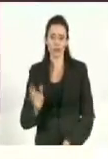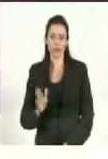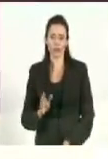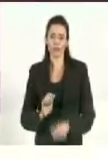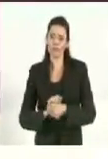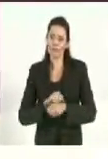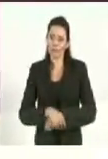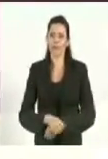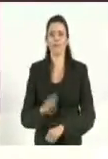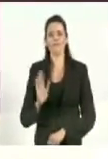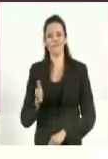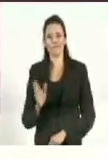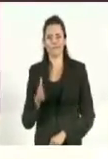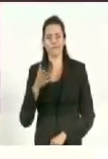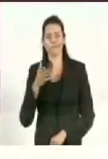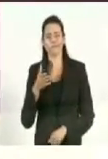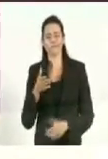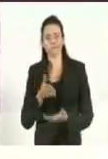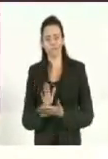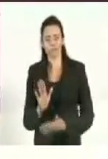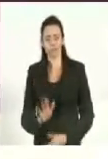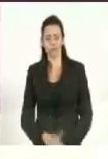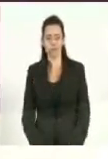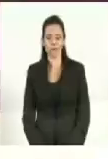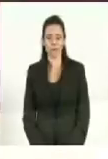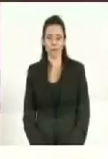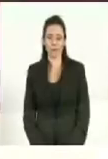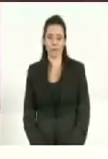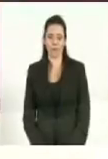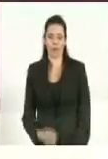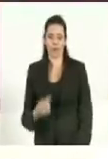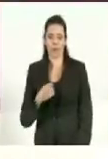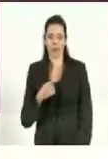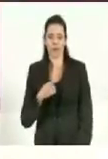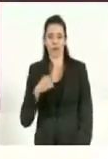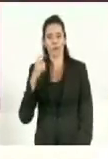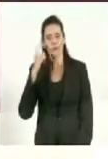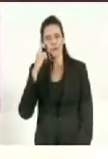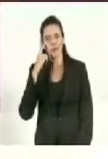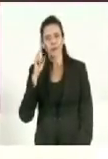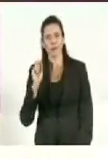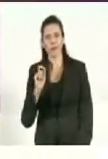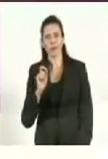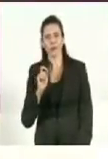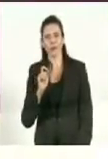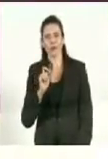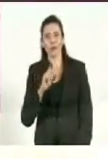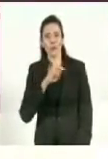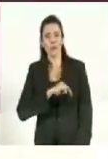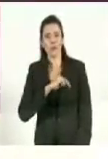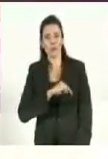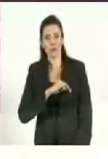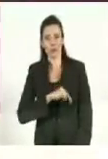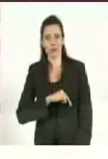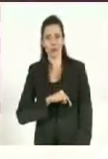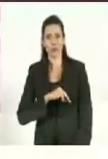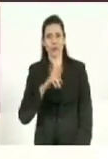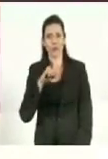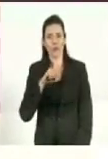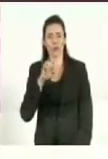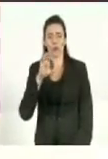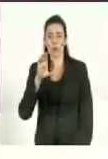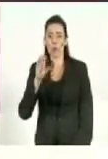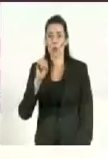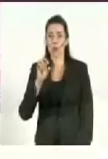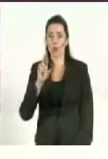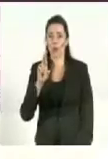disparidade desse projeto, no que diz respeito ao salário de um coronel e o salário de um delegado